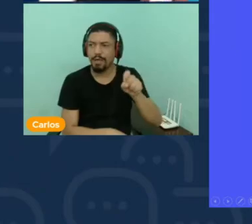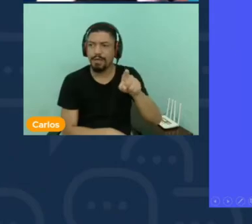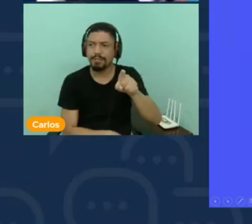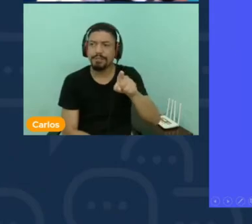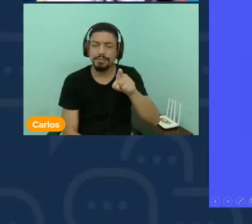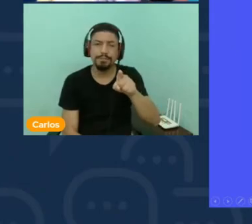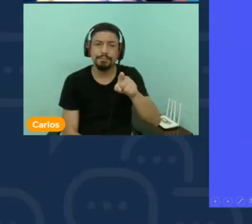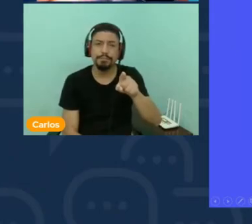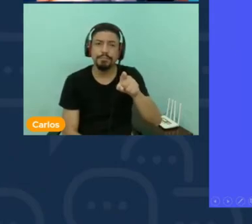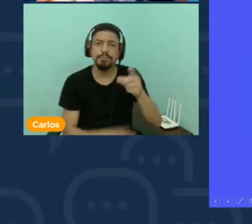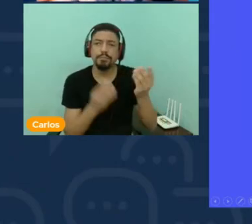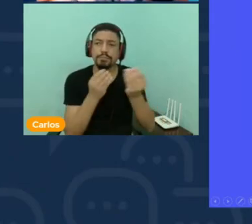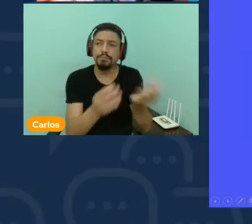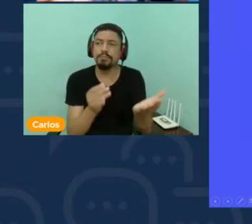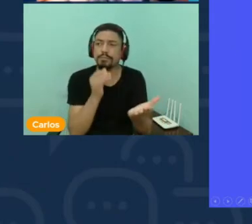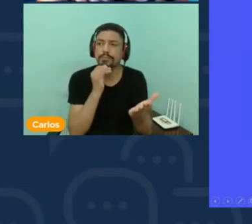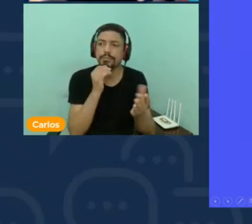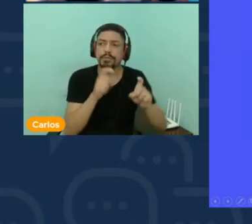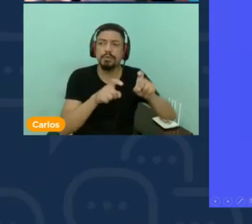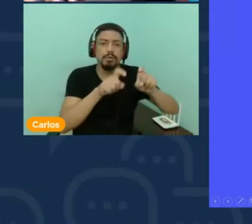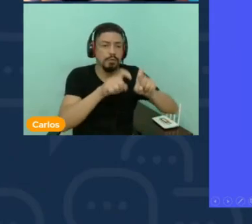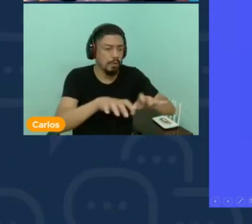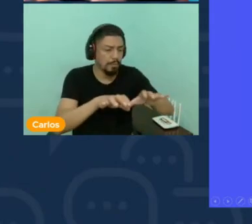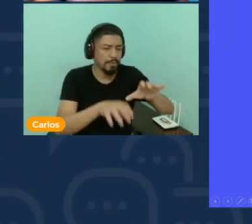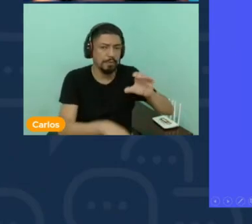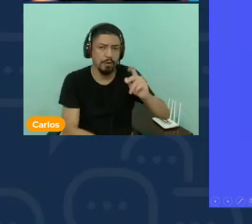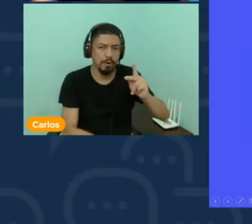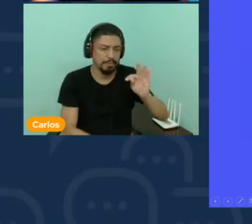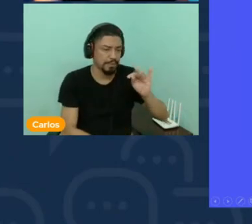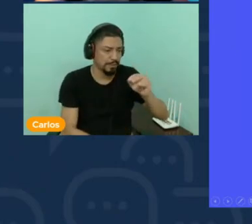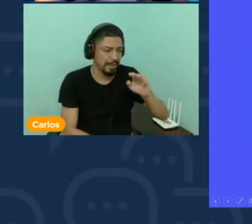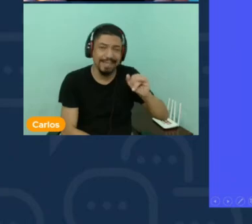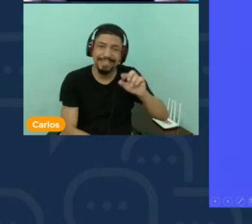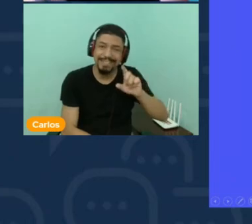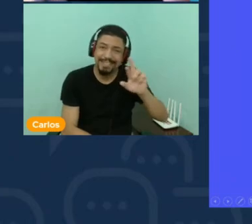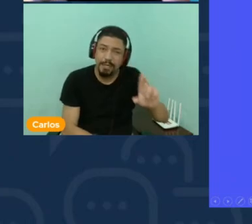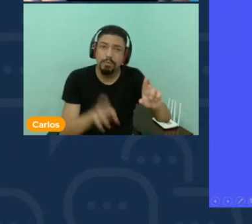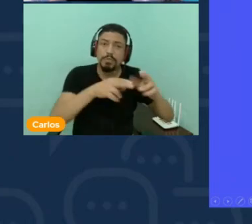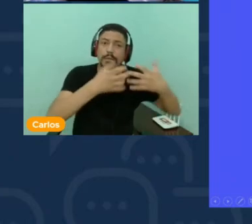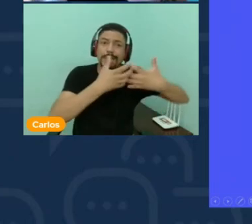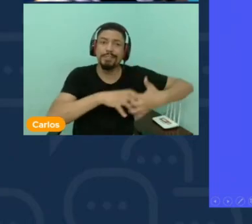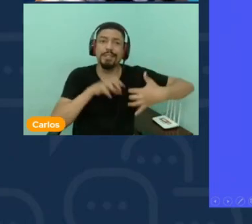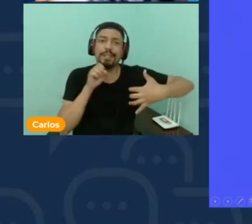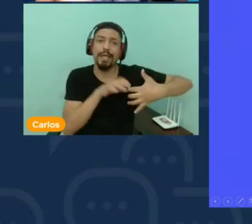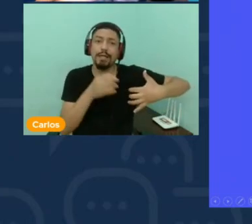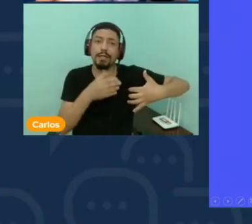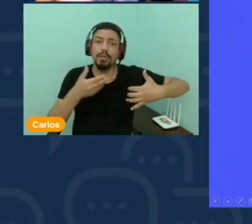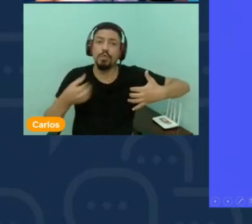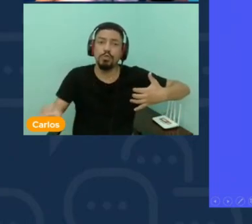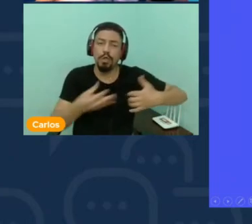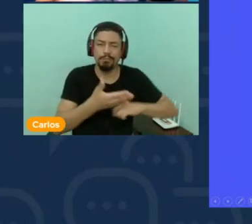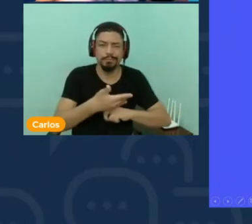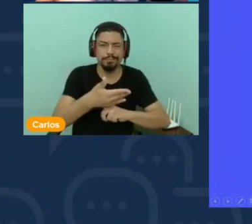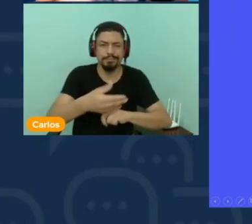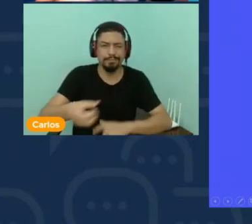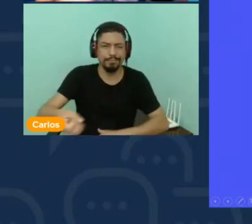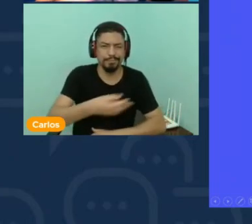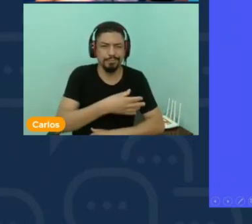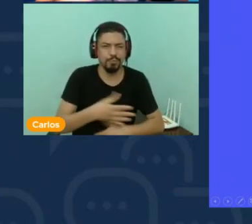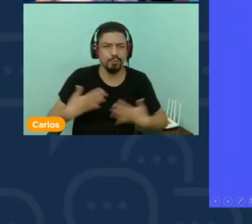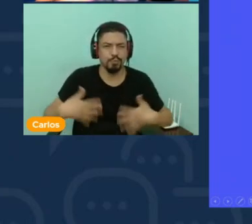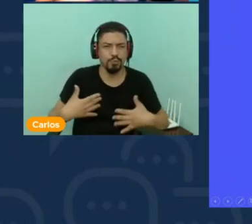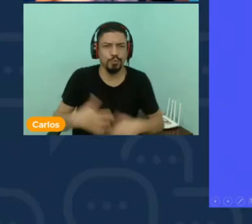por exemplo, como o Computer Optimizer, baseado em Machine Learning, o que há de melhor em tecnologia.